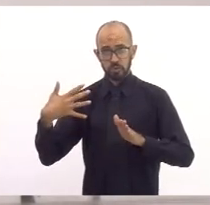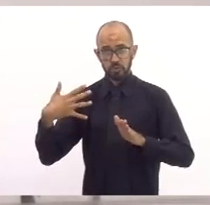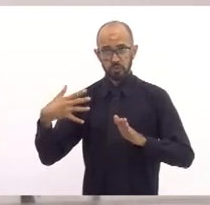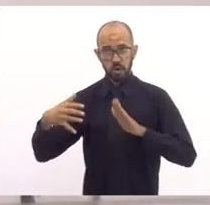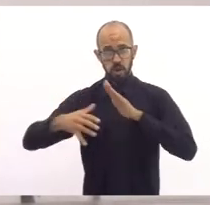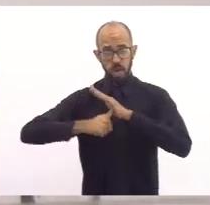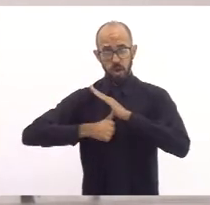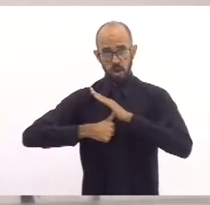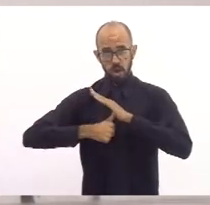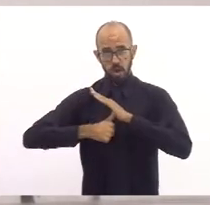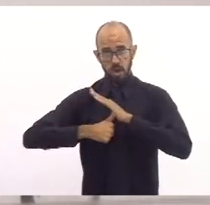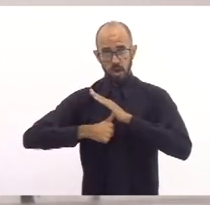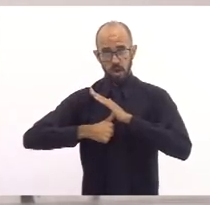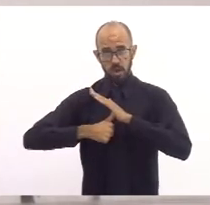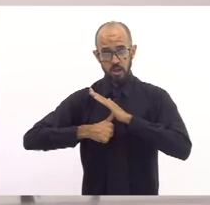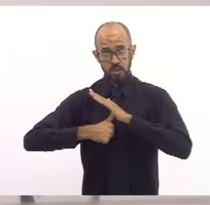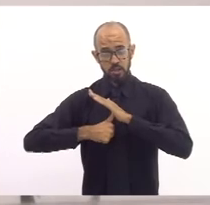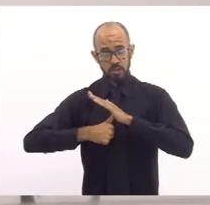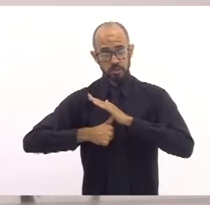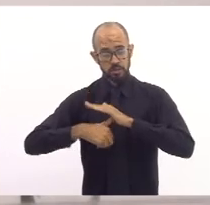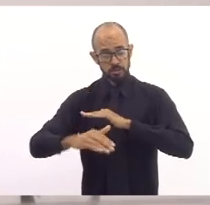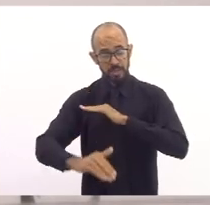está absolutamente